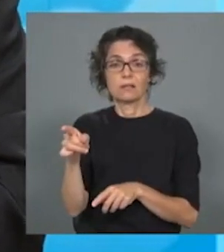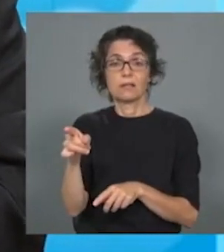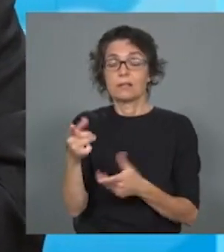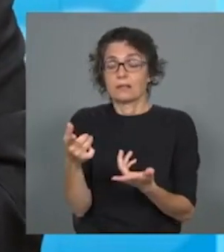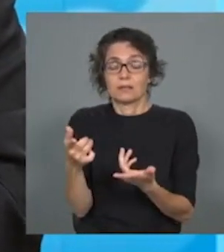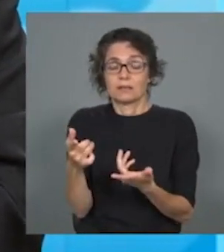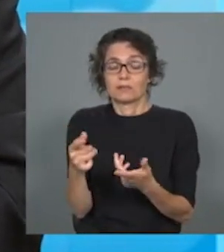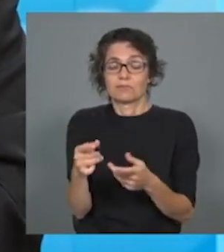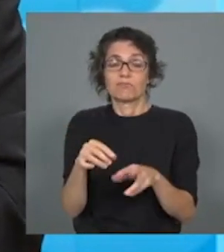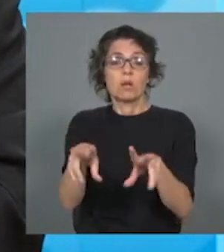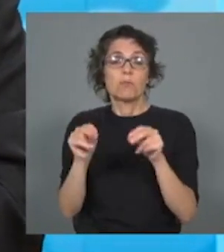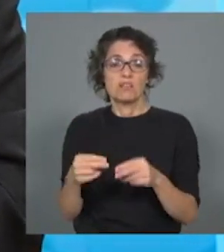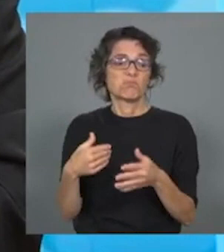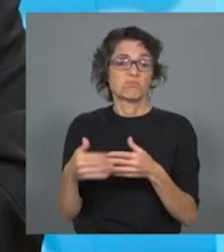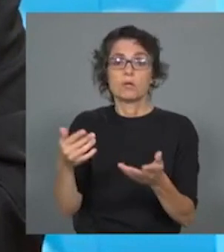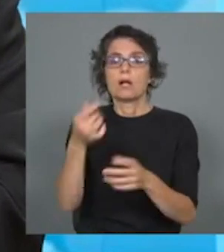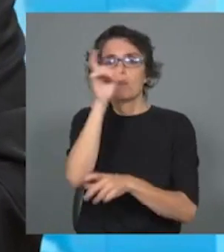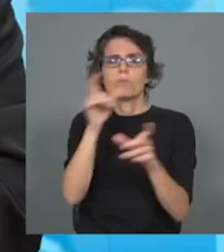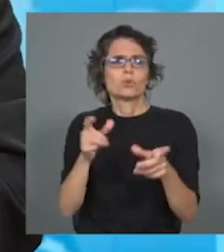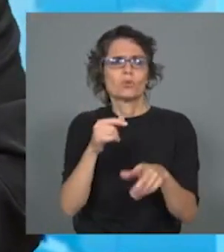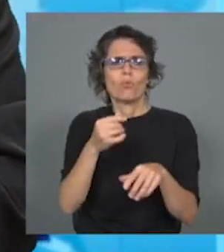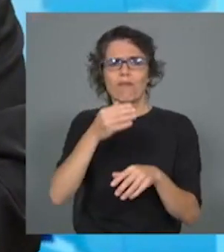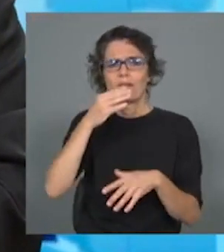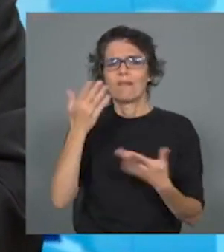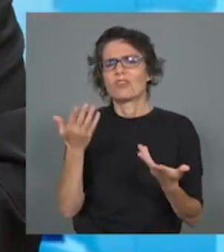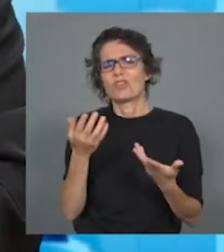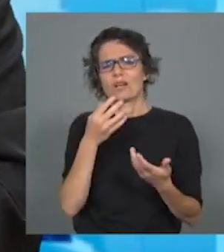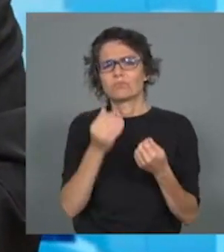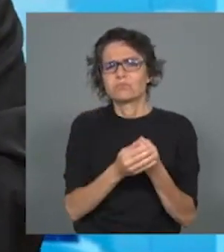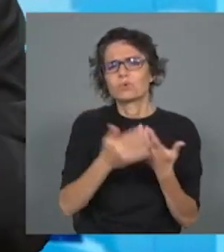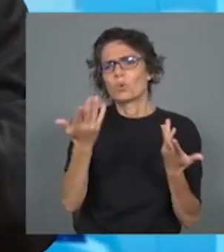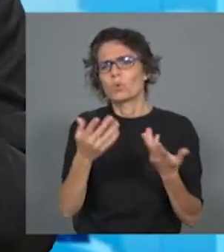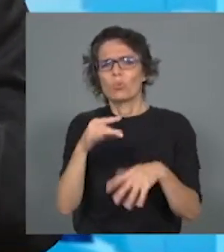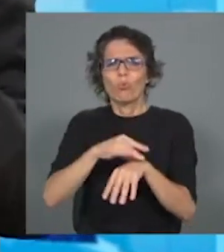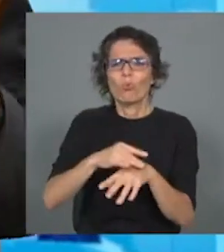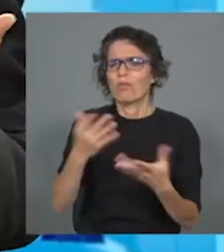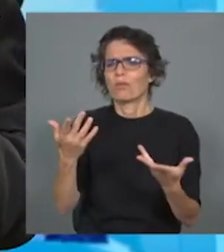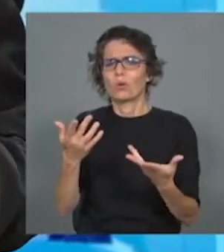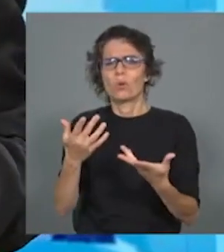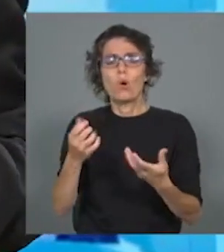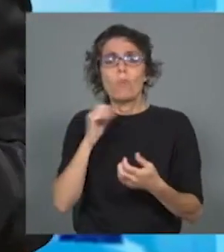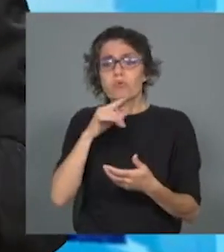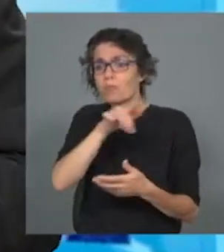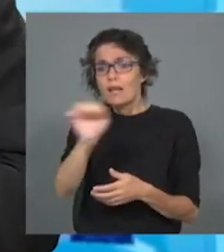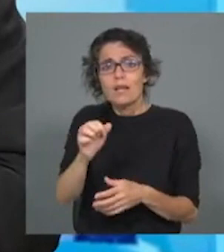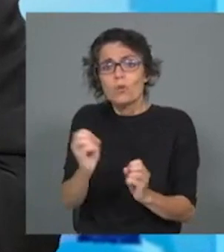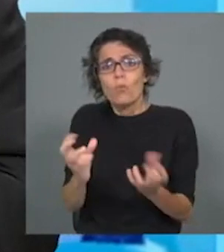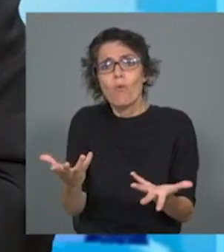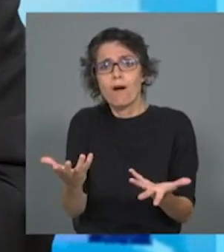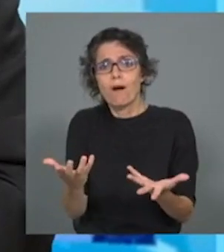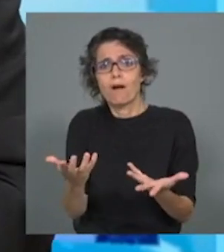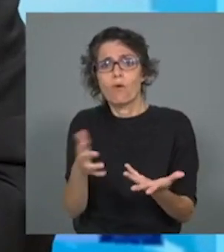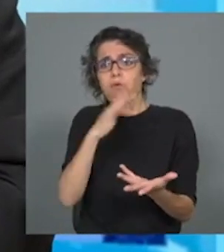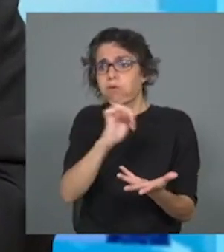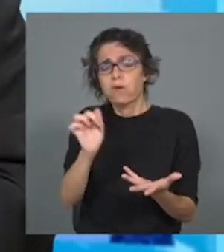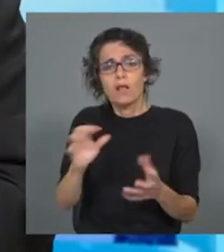essa limpeza. Pessoas de idade, pessoas doentes, pessoas sem capacidade física, nem sua, nem dos seus familiares, para poderem fazer esse